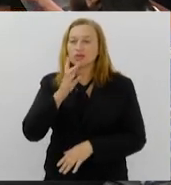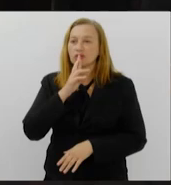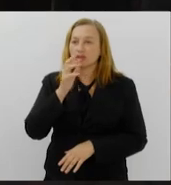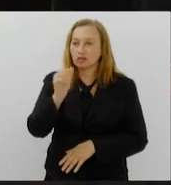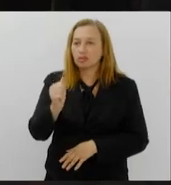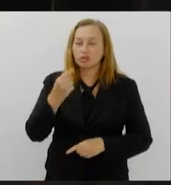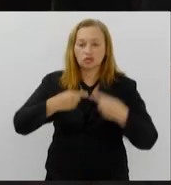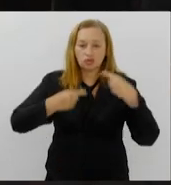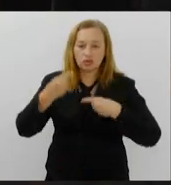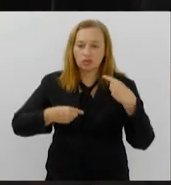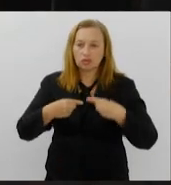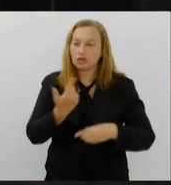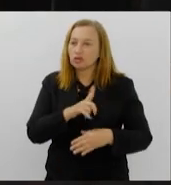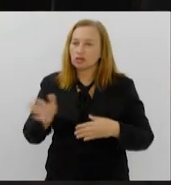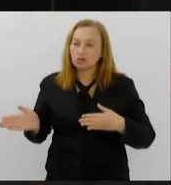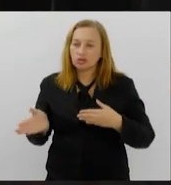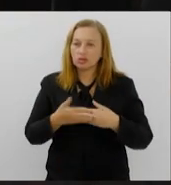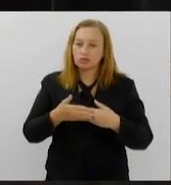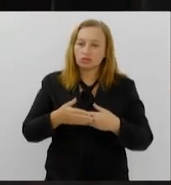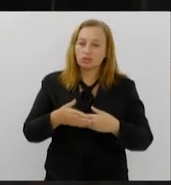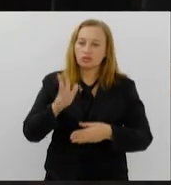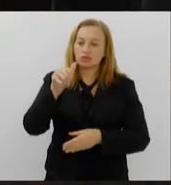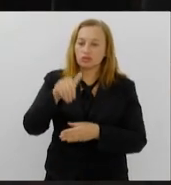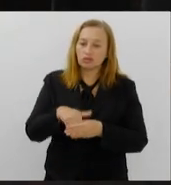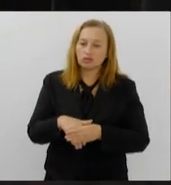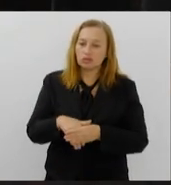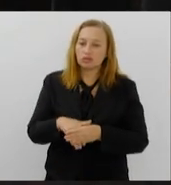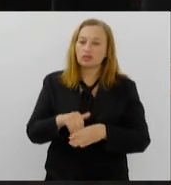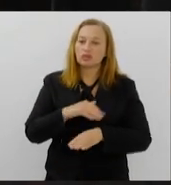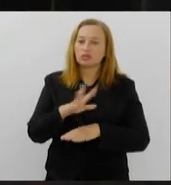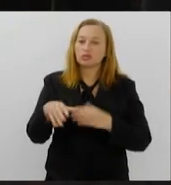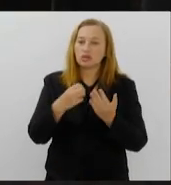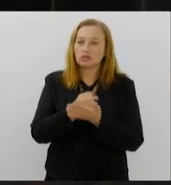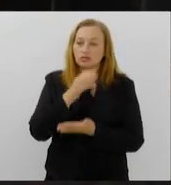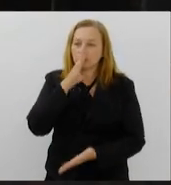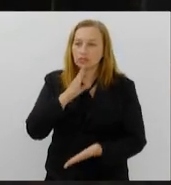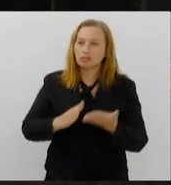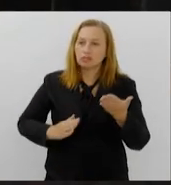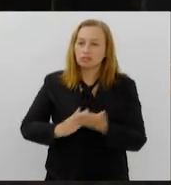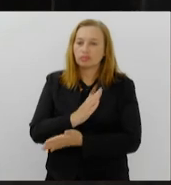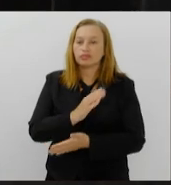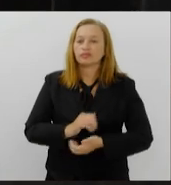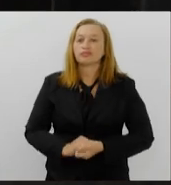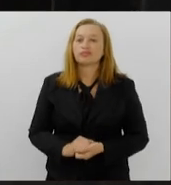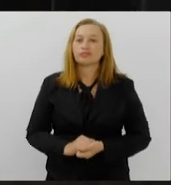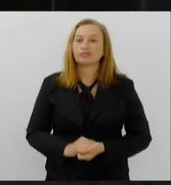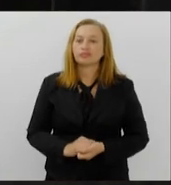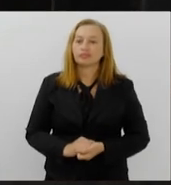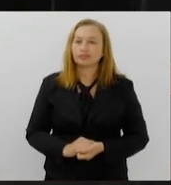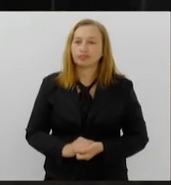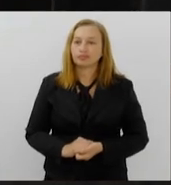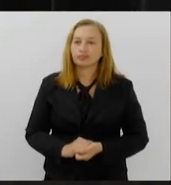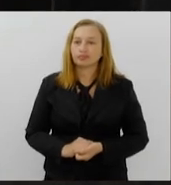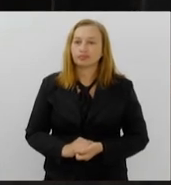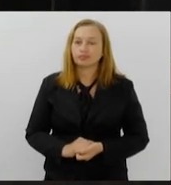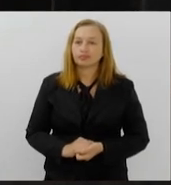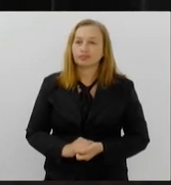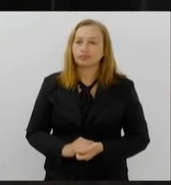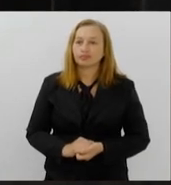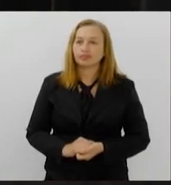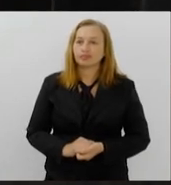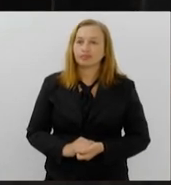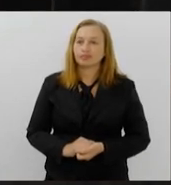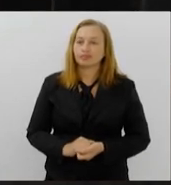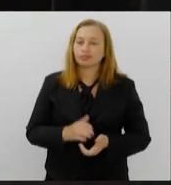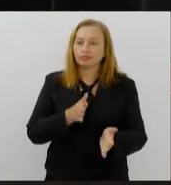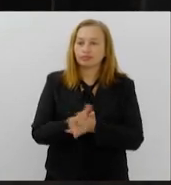Amorim. Discussão. Não havendo quem queira discutir, encerrada a discussão e votação, se os que aprovam, mas como estão aprovados, vai à